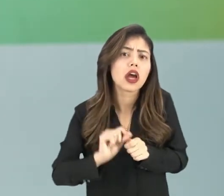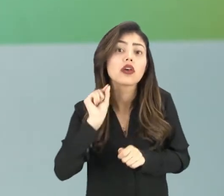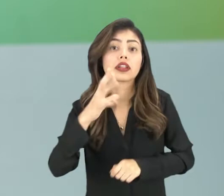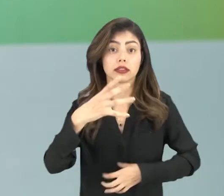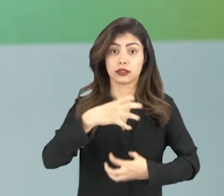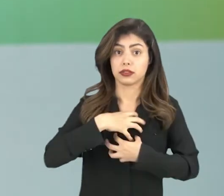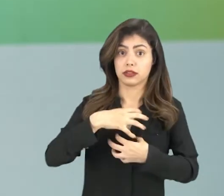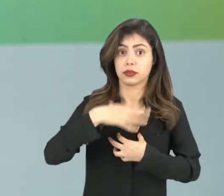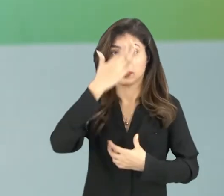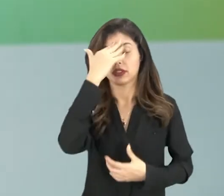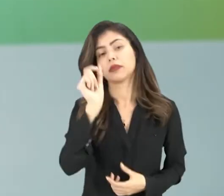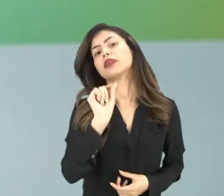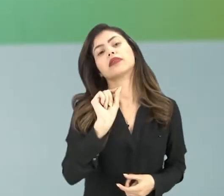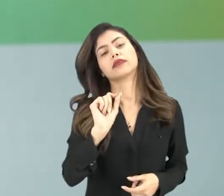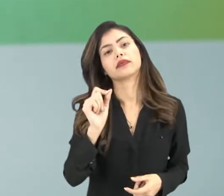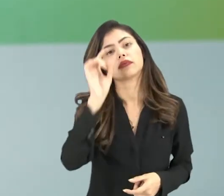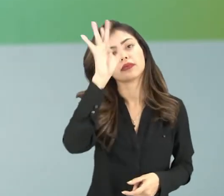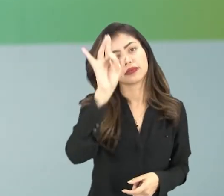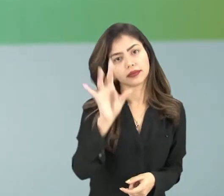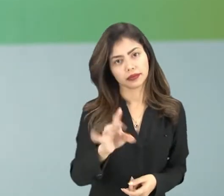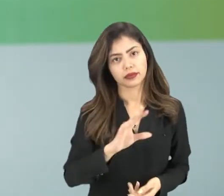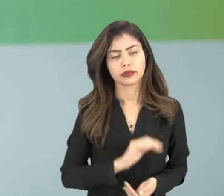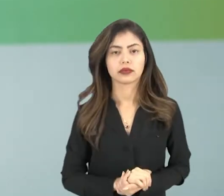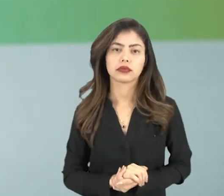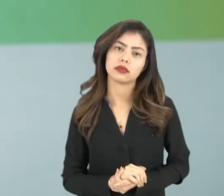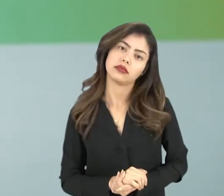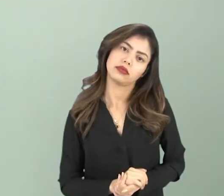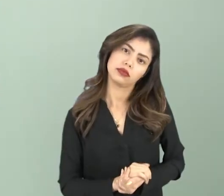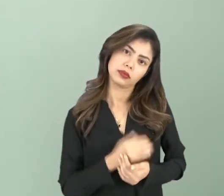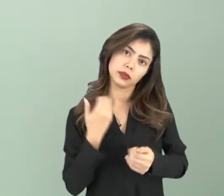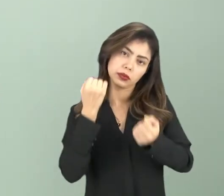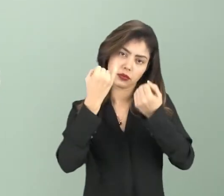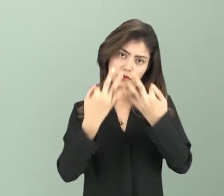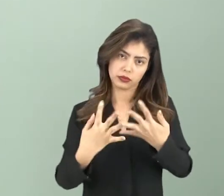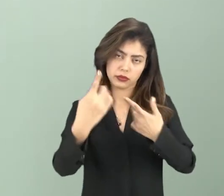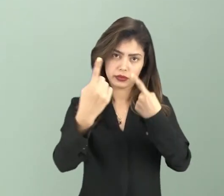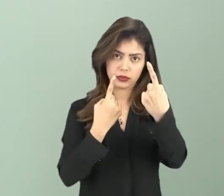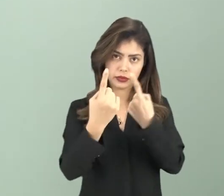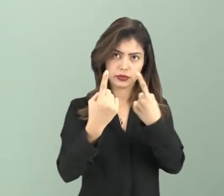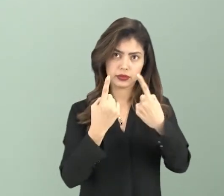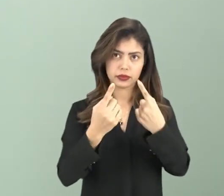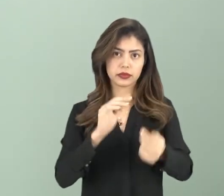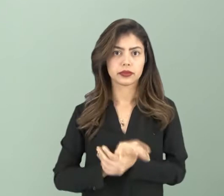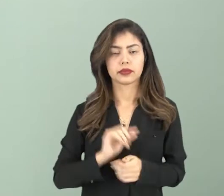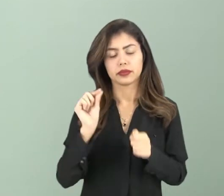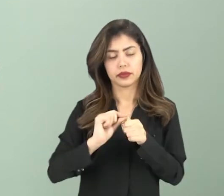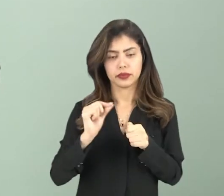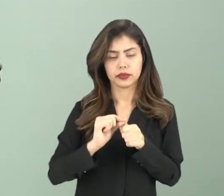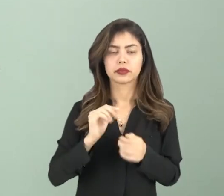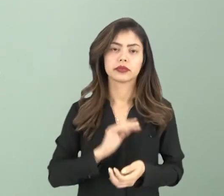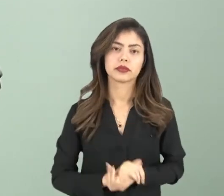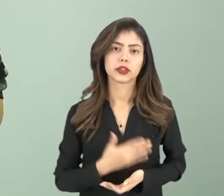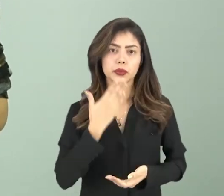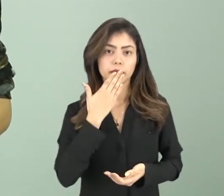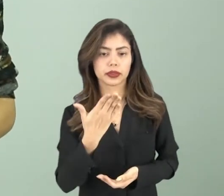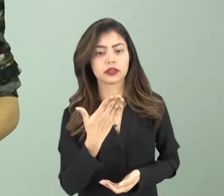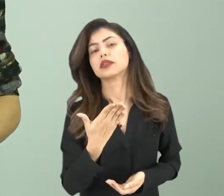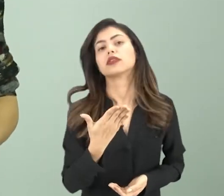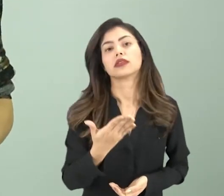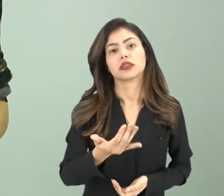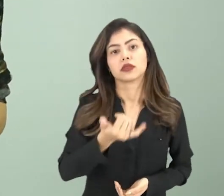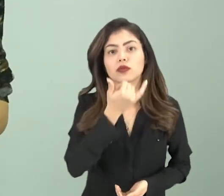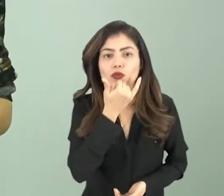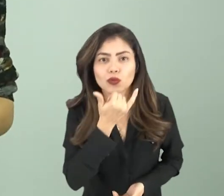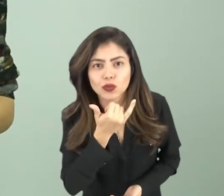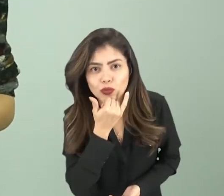você sente? Vamos saber o que cada uma dessas obras estavam discutindo no tempo em que foram criadas, e aí eu peço desculpa